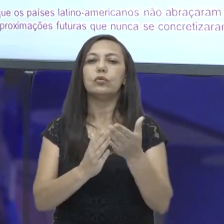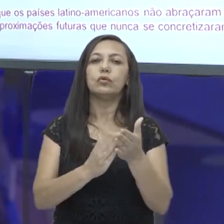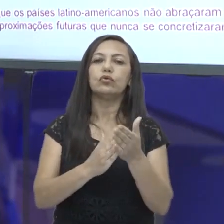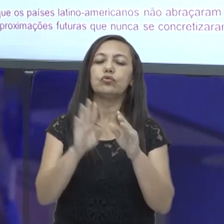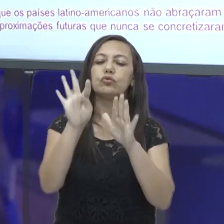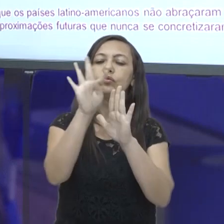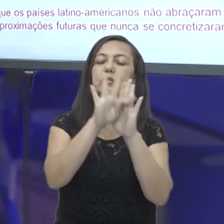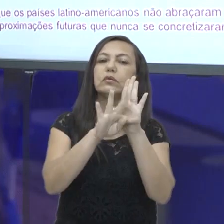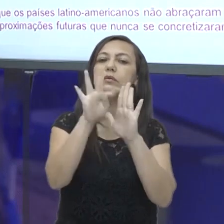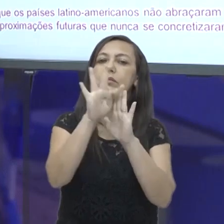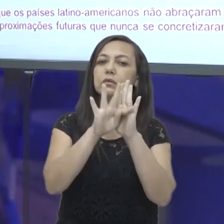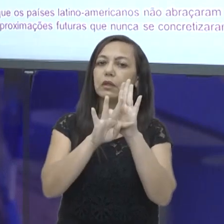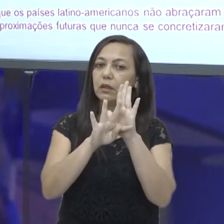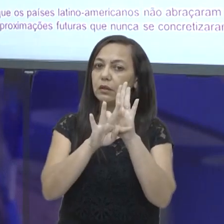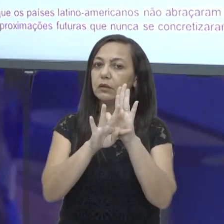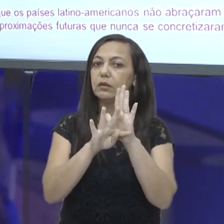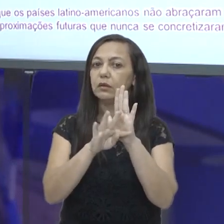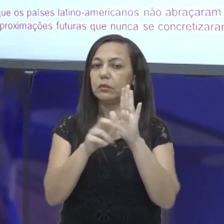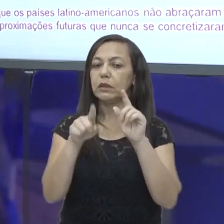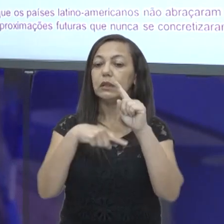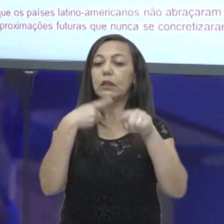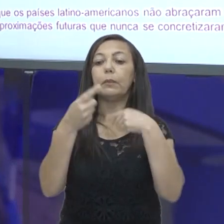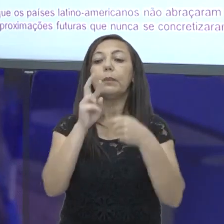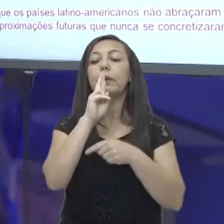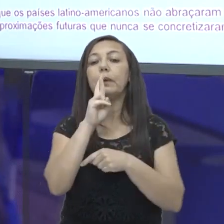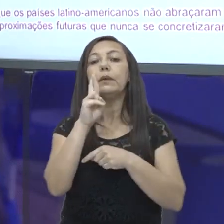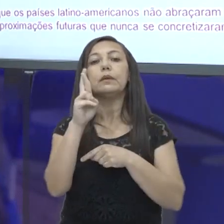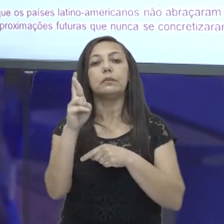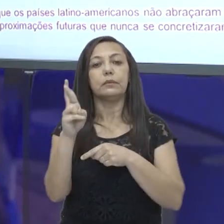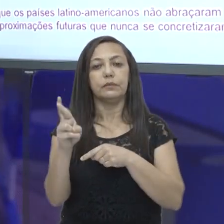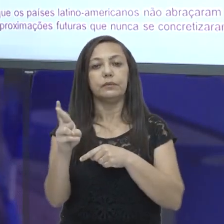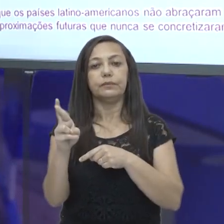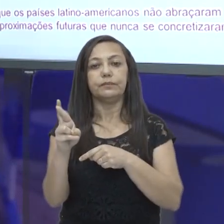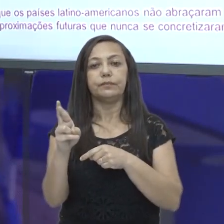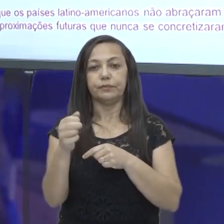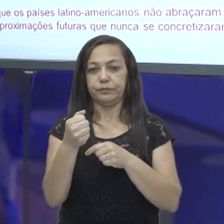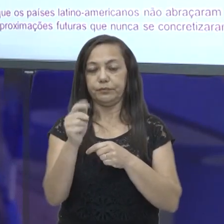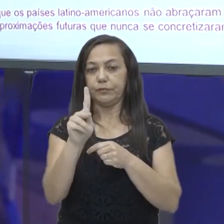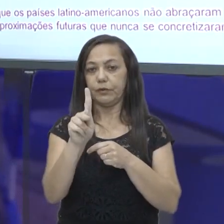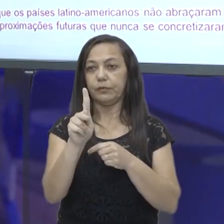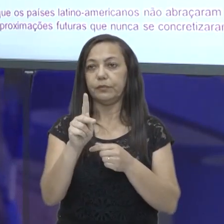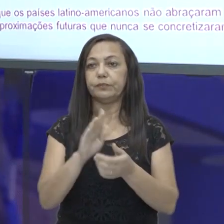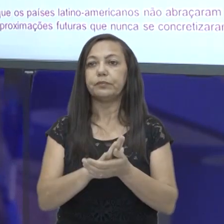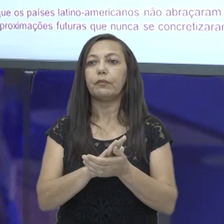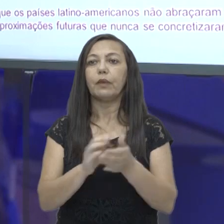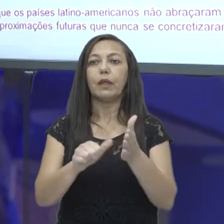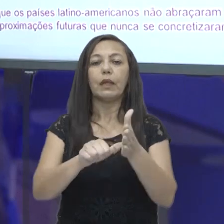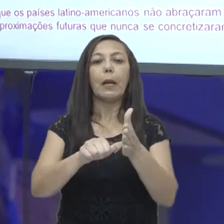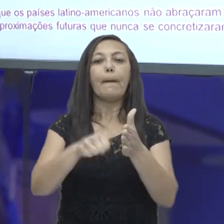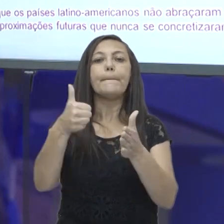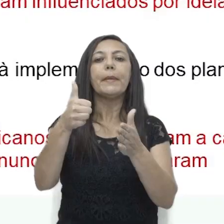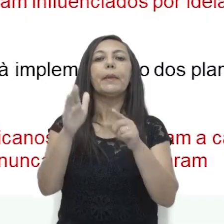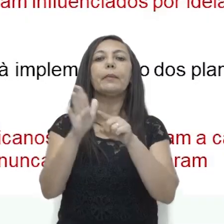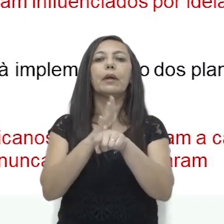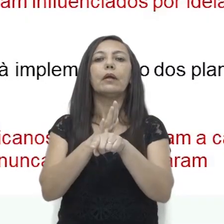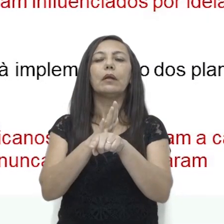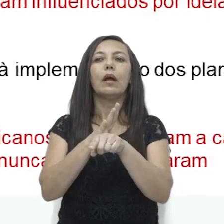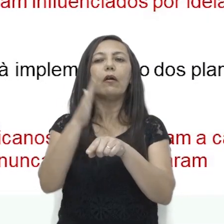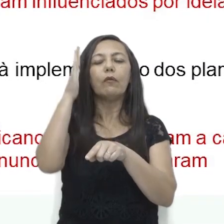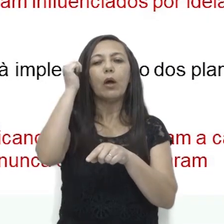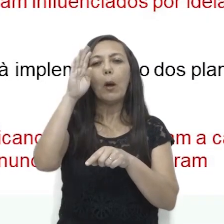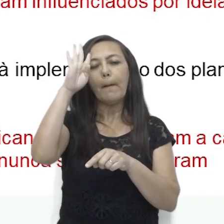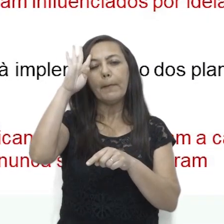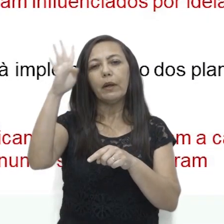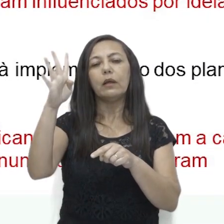alguns textos lá para a gente responder e socializar com vocês, tá bom? Ele vai trazer a primeira pergunta. Identifique os